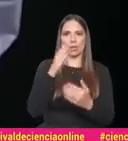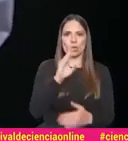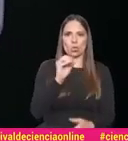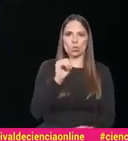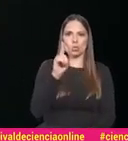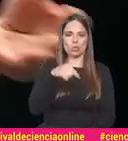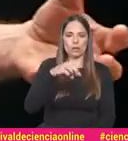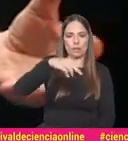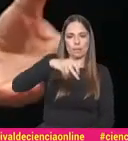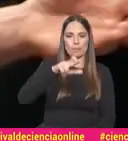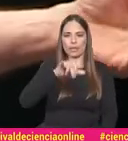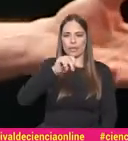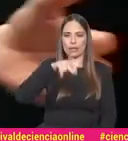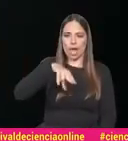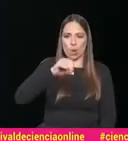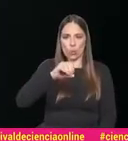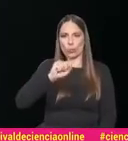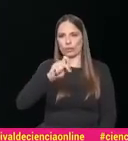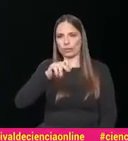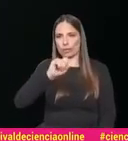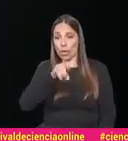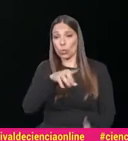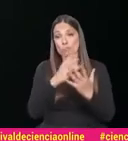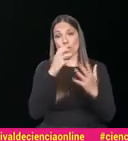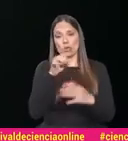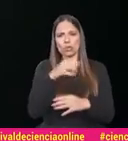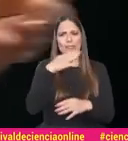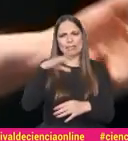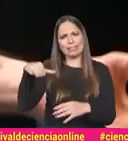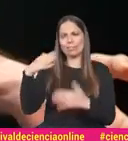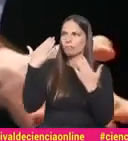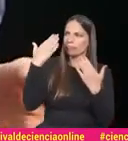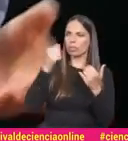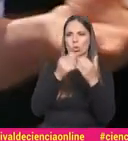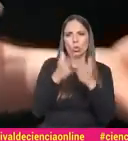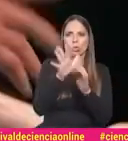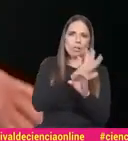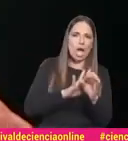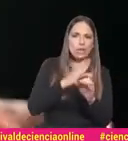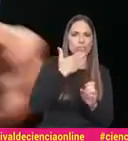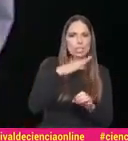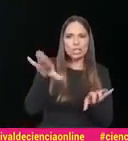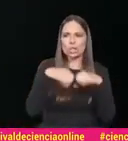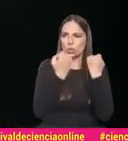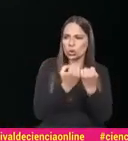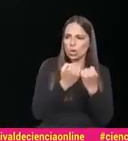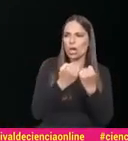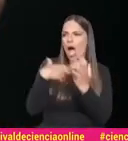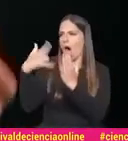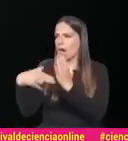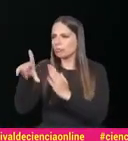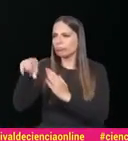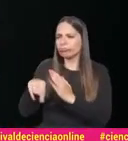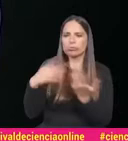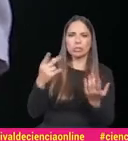Maria Negago, e que mobiliza hoje cientistas de todas as áreas, das ciências sociais às artes,